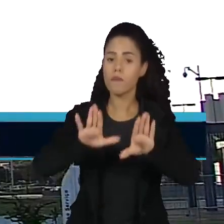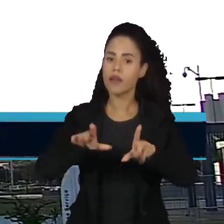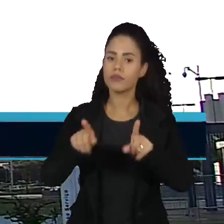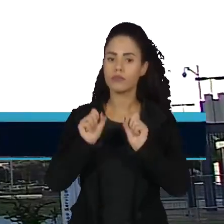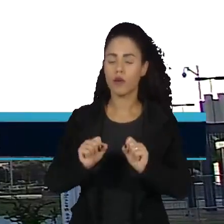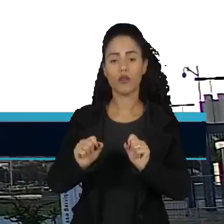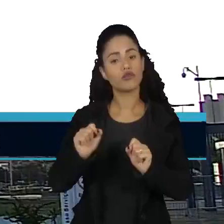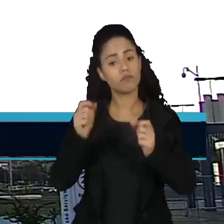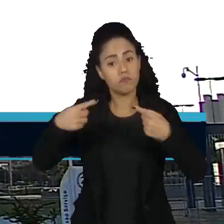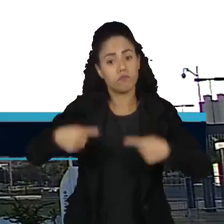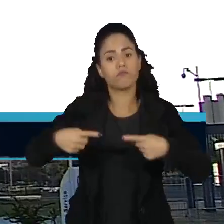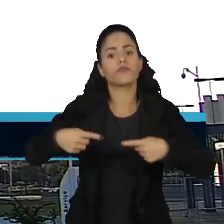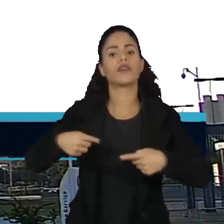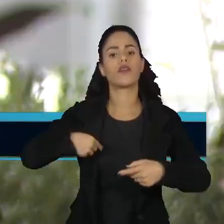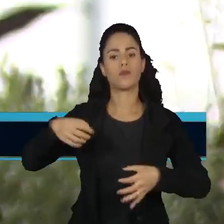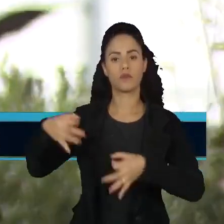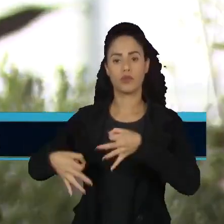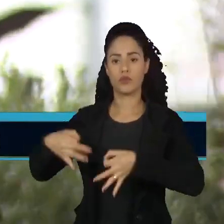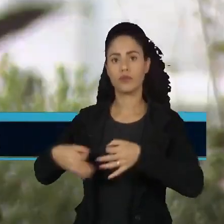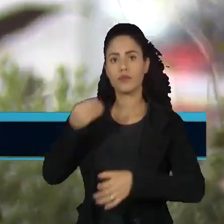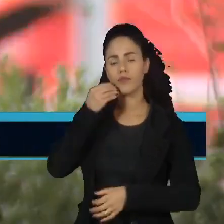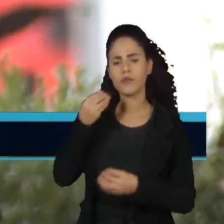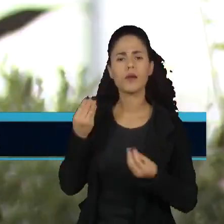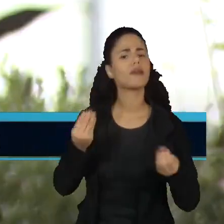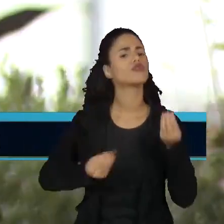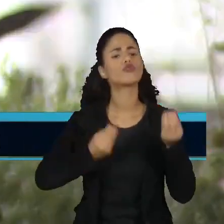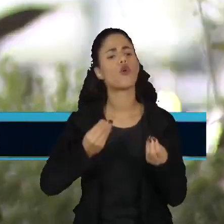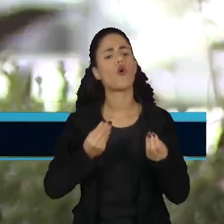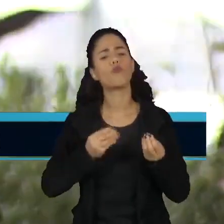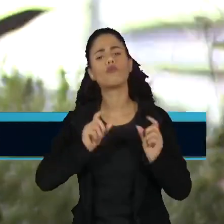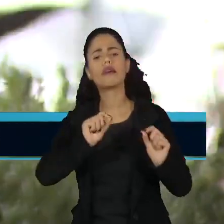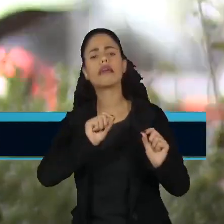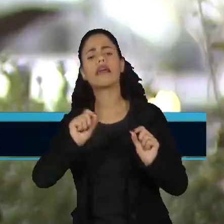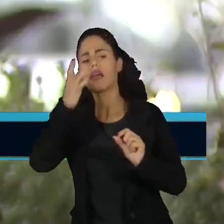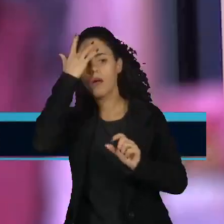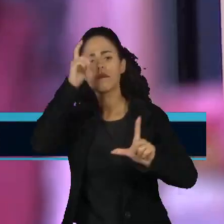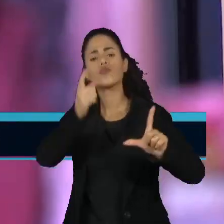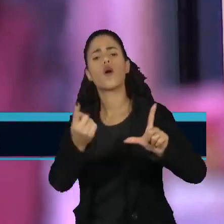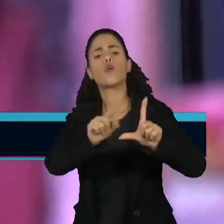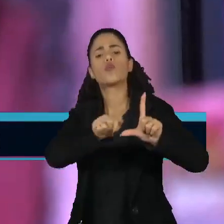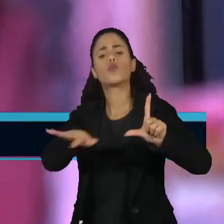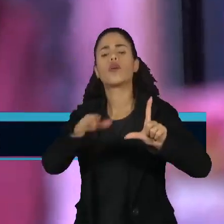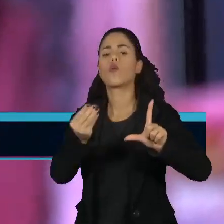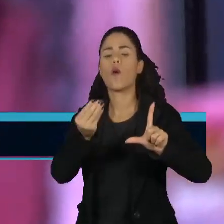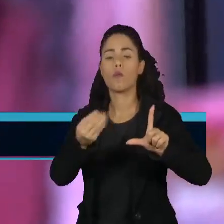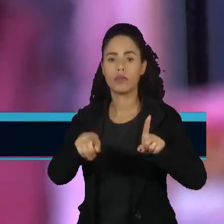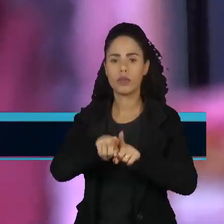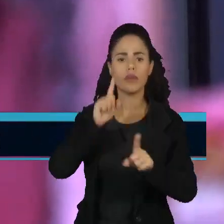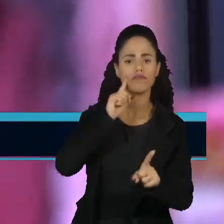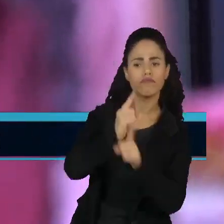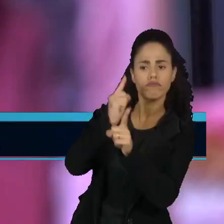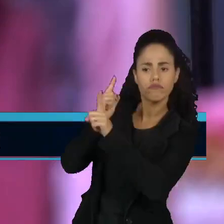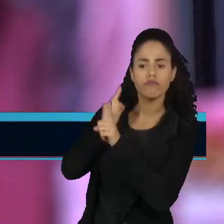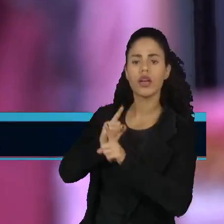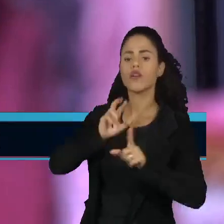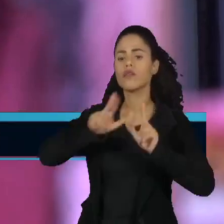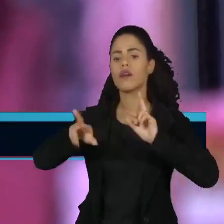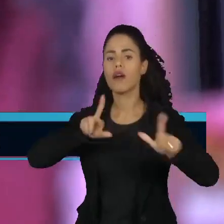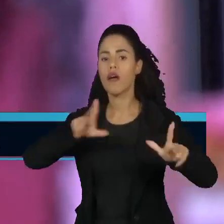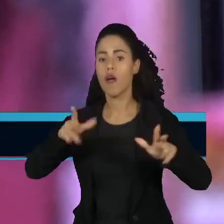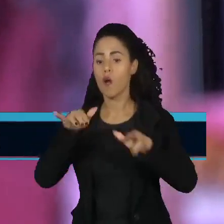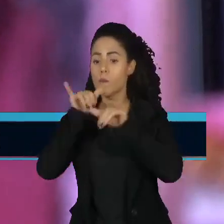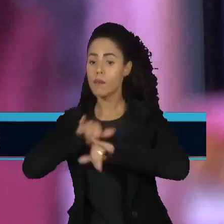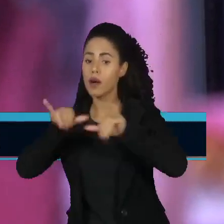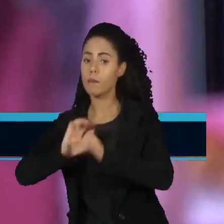pode gerar um desafio para a justiça como definir quem é um influenciador e como identificar a diferença entre uma